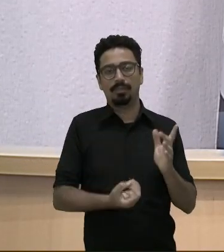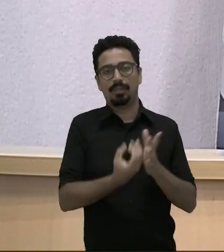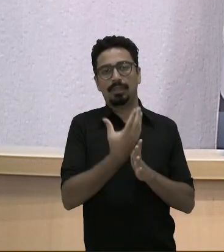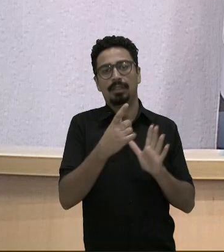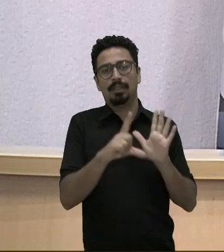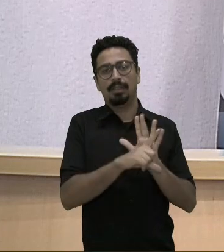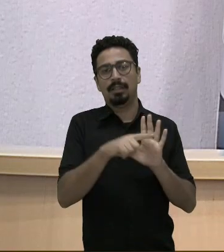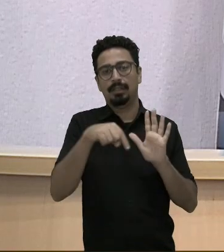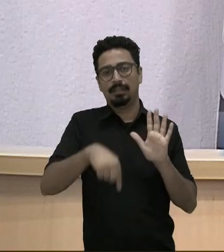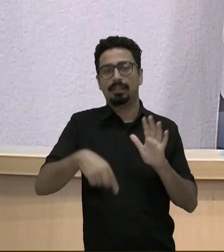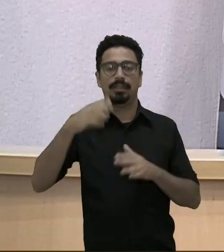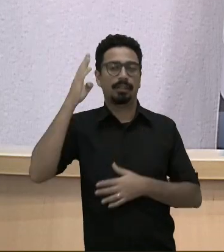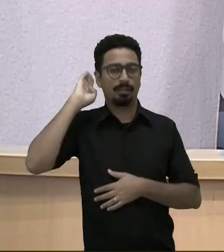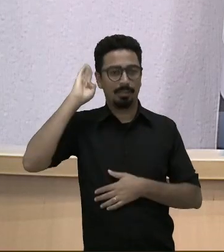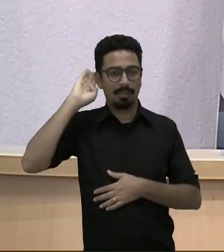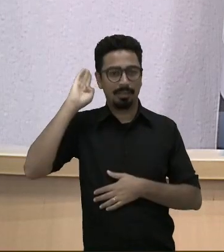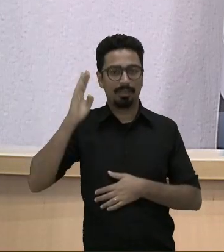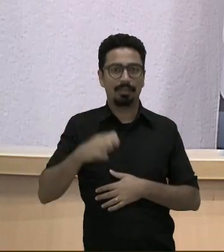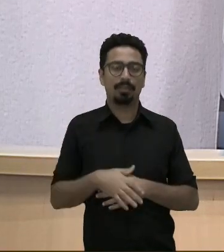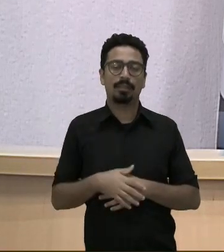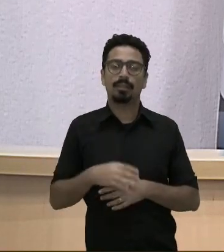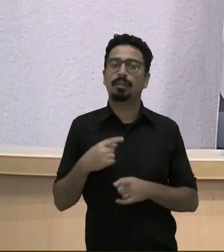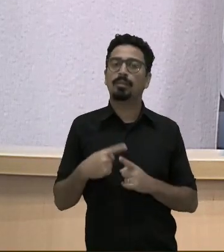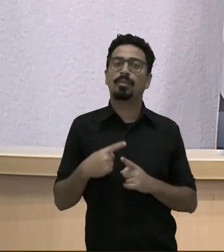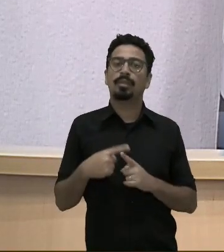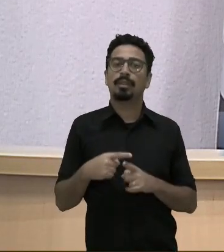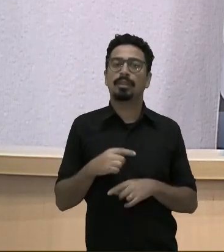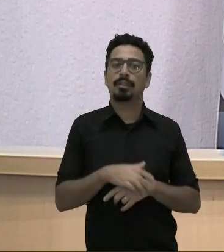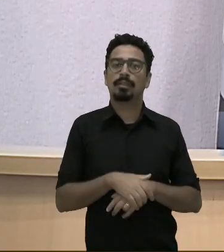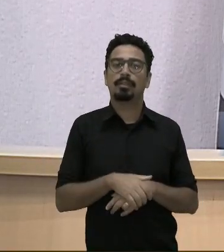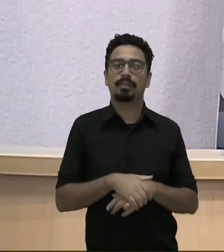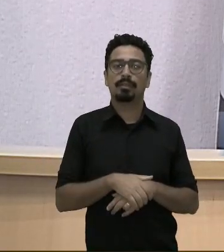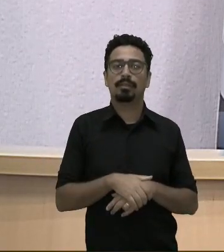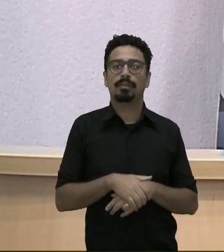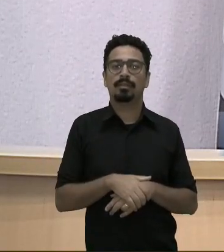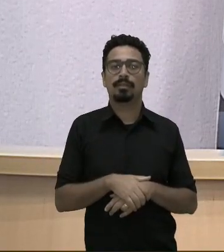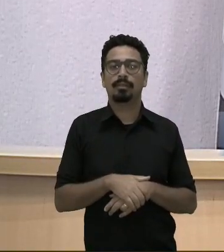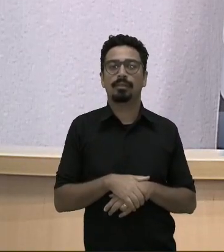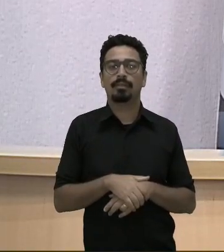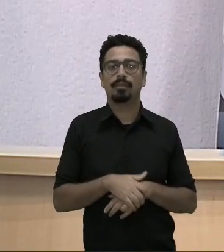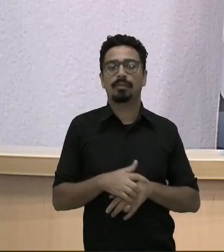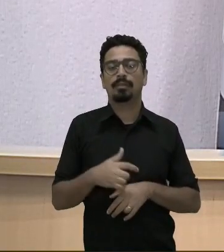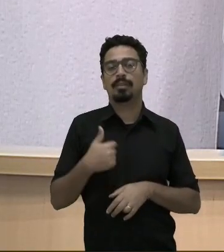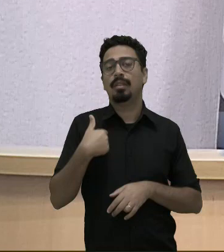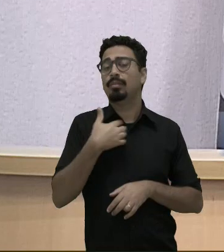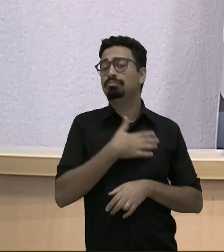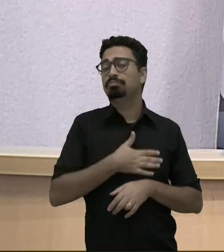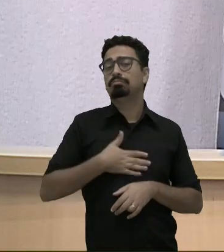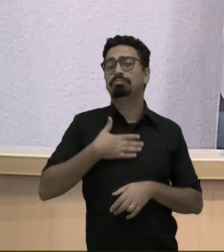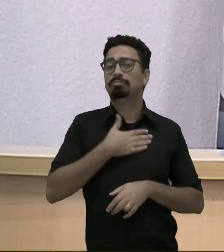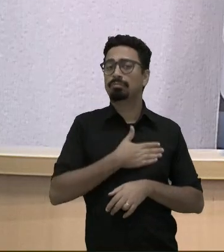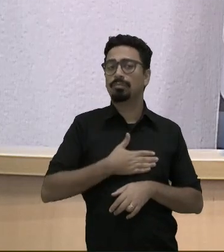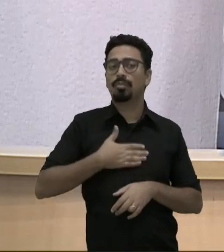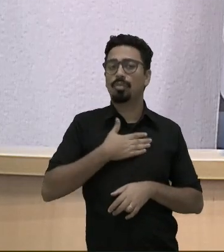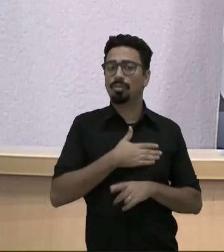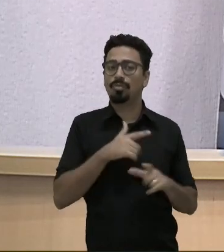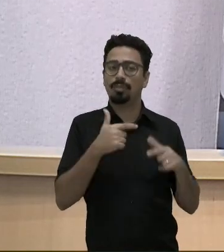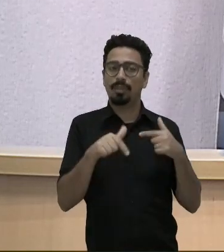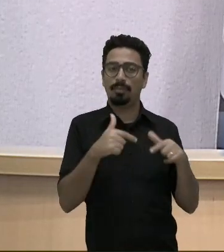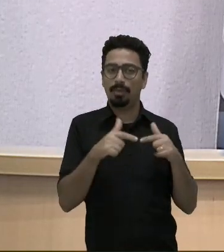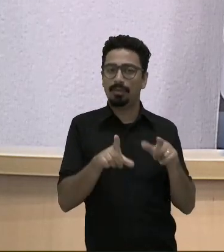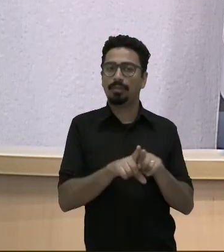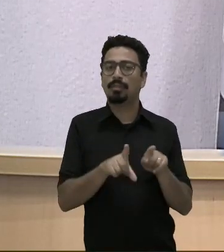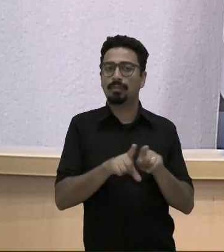Taubaté. Tá? Por quê, pessoal? Eu gosto, trabalho, porque eu tenho